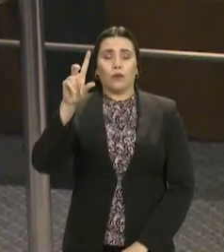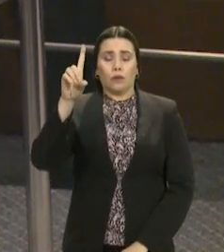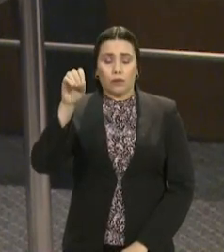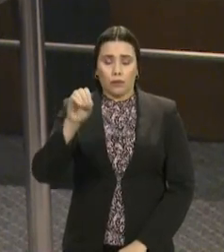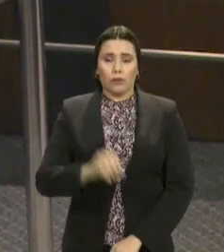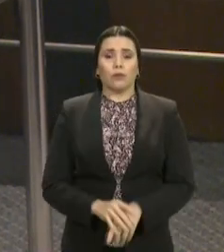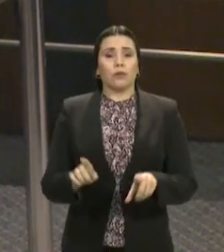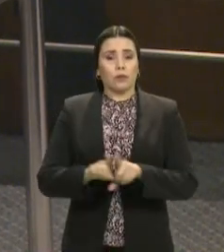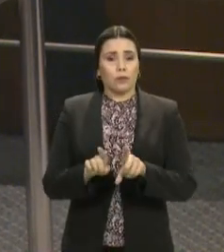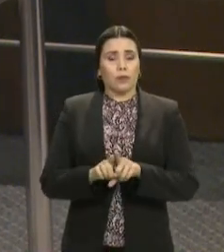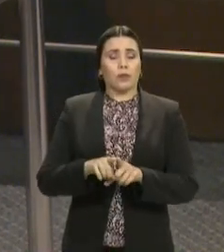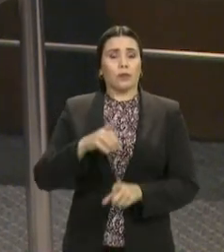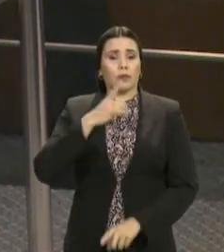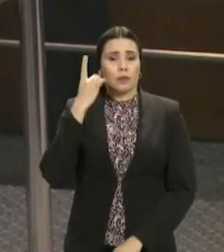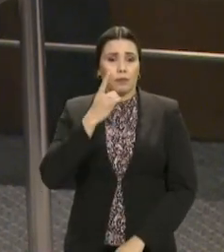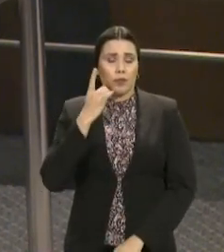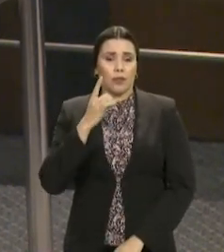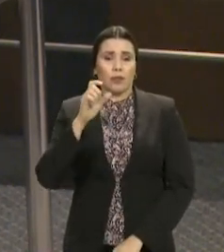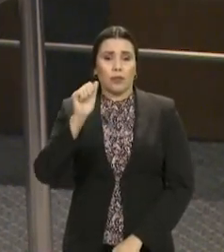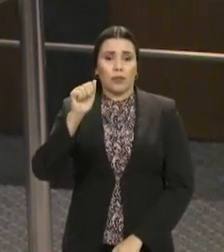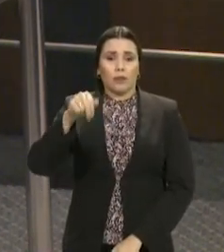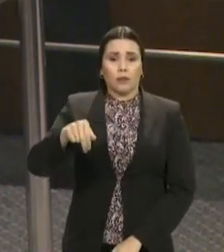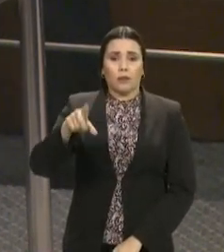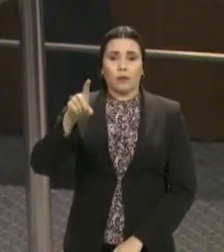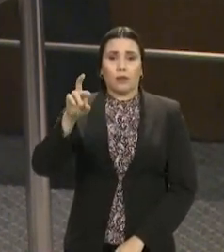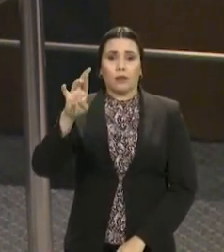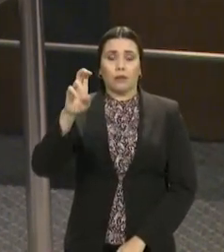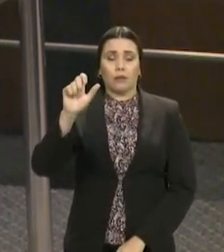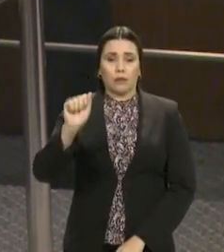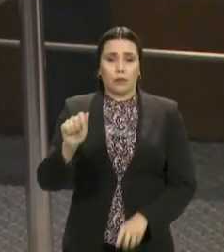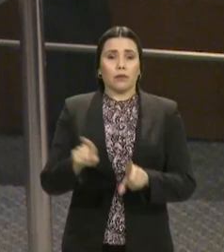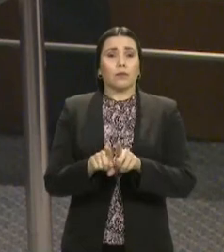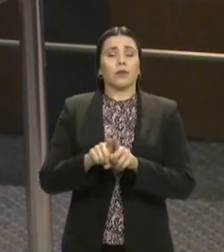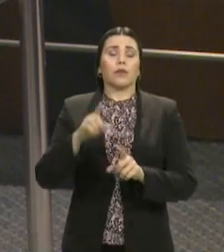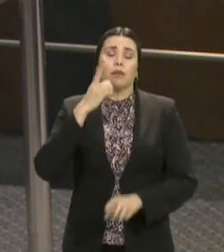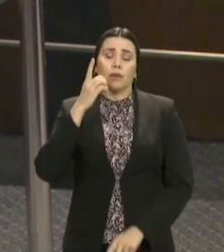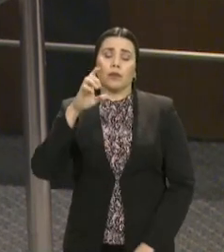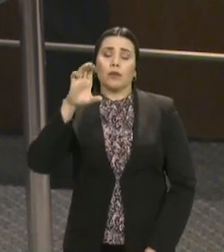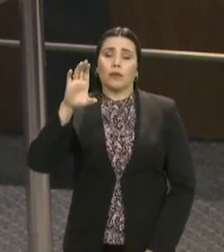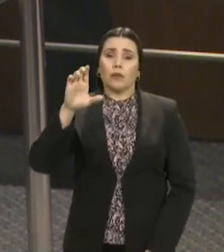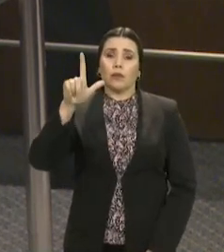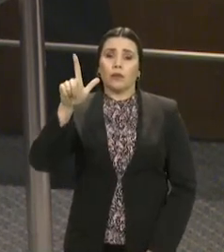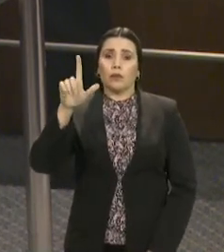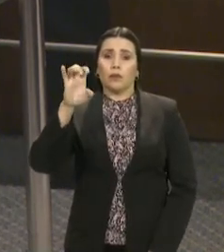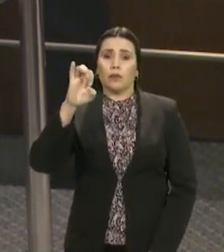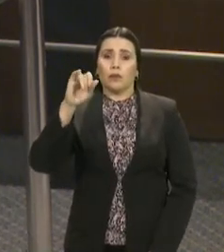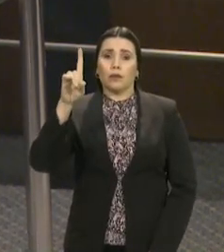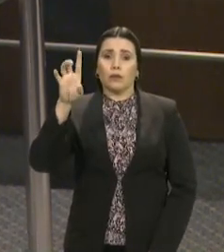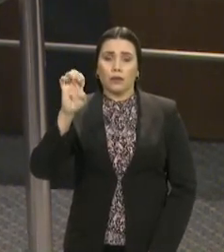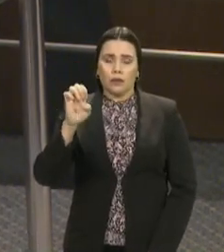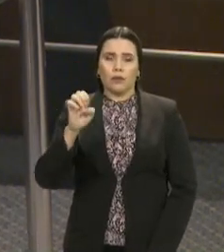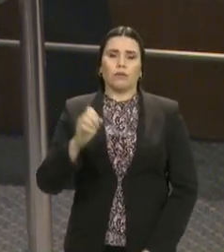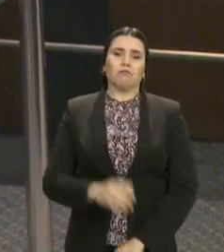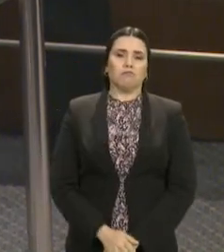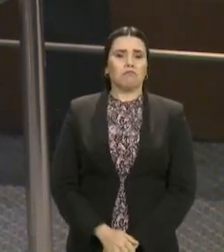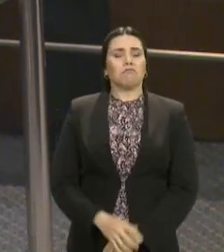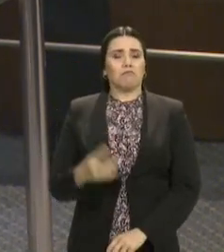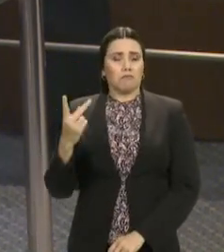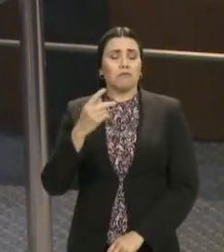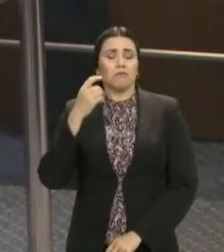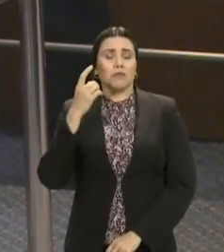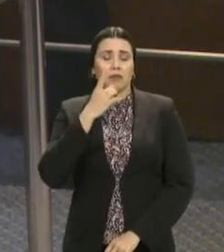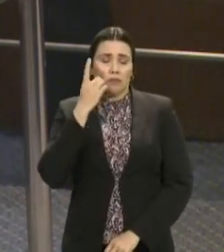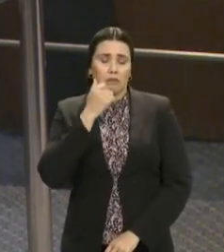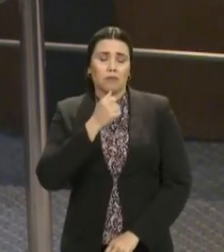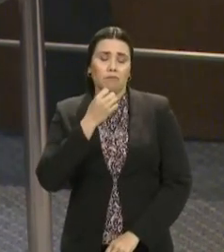querida deputada Andréa, Cleide Coutinho, grande parceira, amiga, cumprimentar o presidente